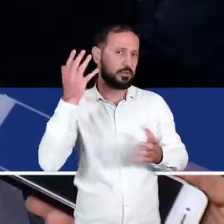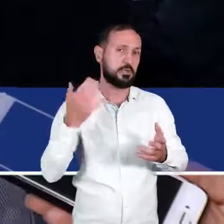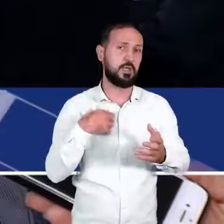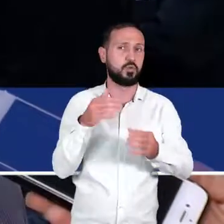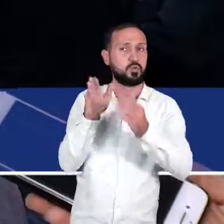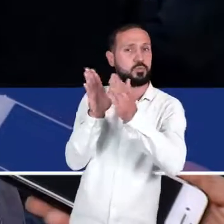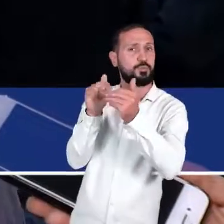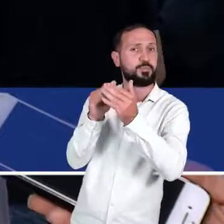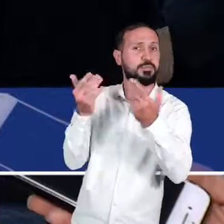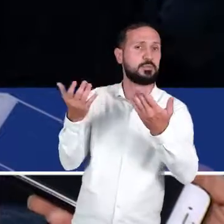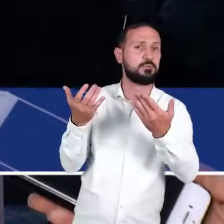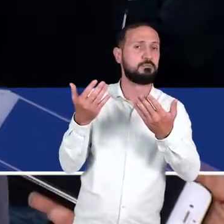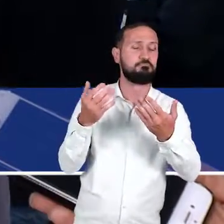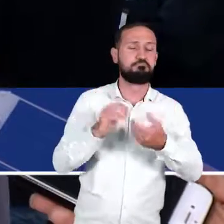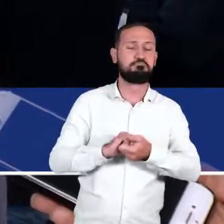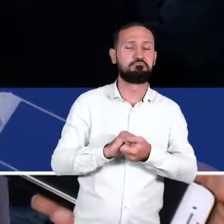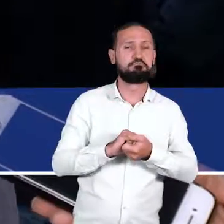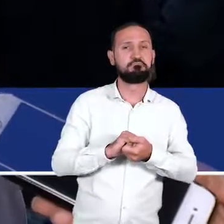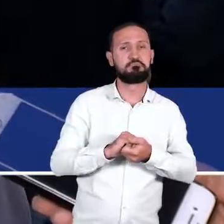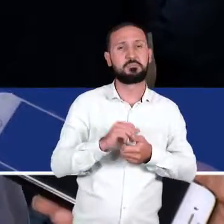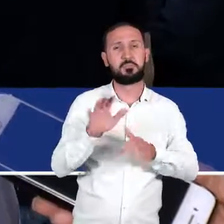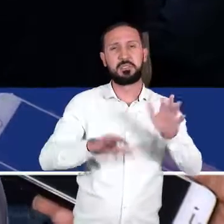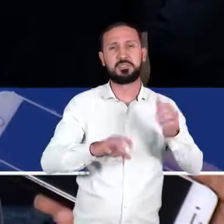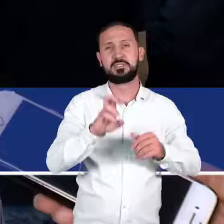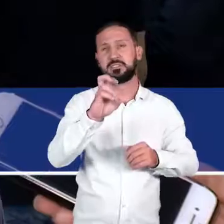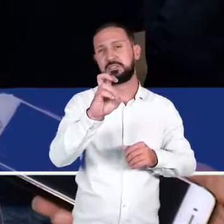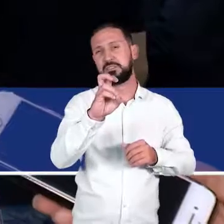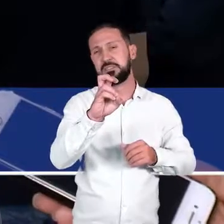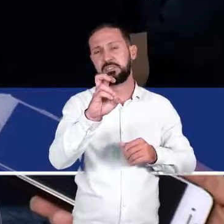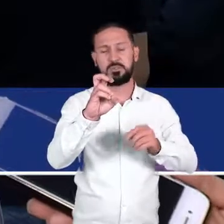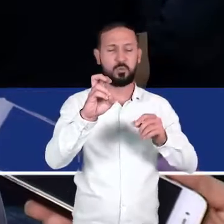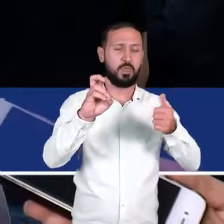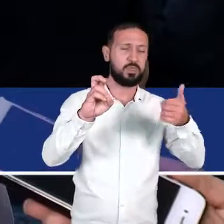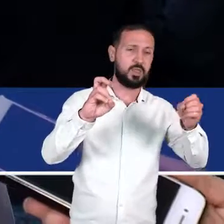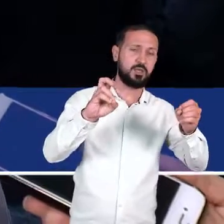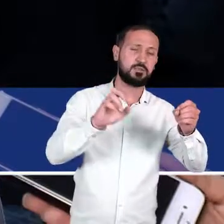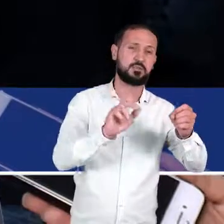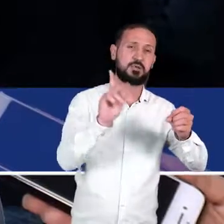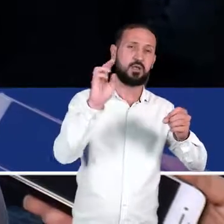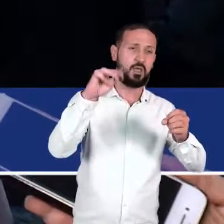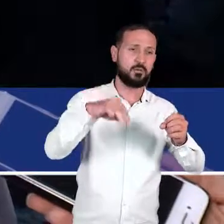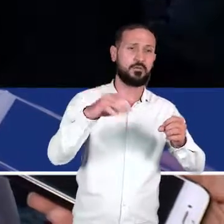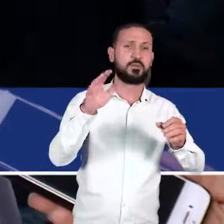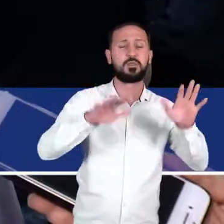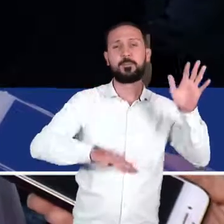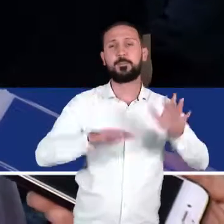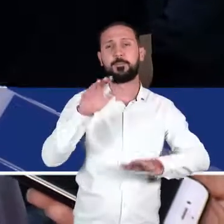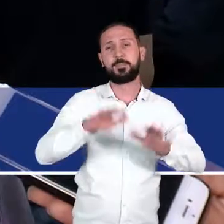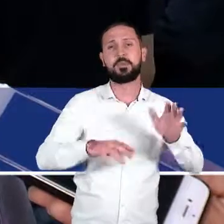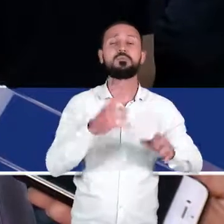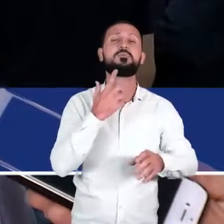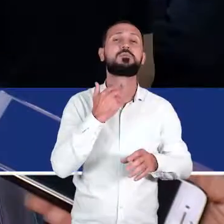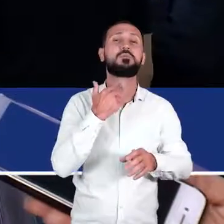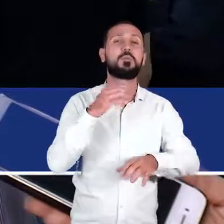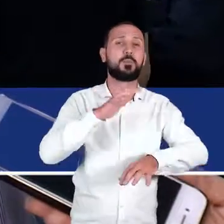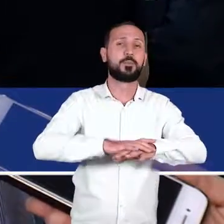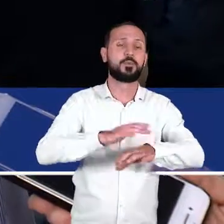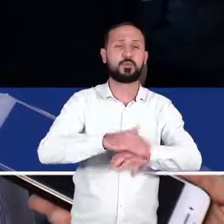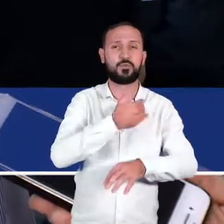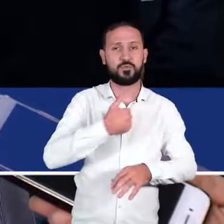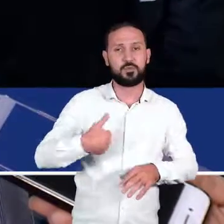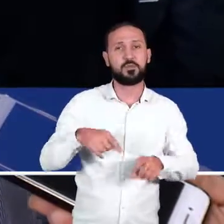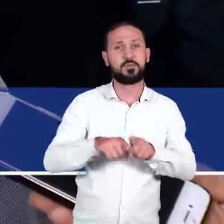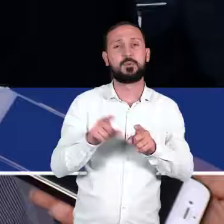solicitação, pelo menos 5 a 10 quilômetros de cada lado pode sair, a depender do desejo do governo e a depender